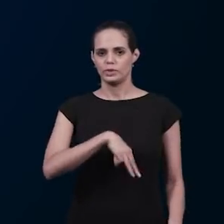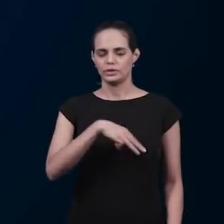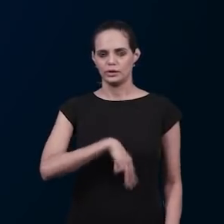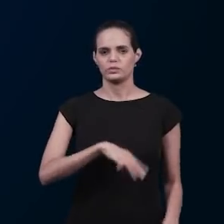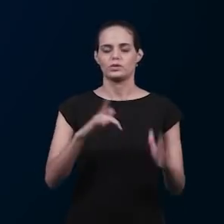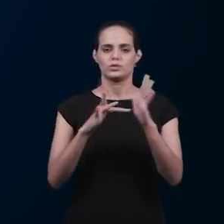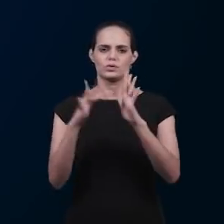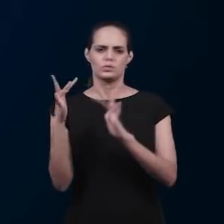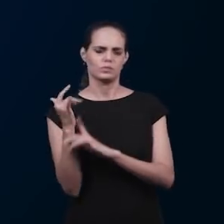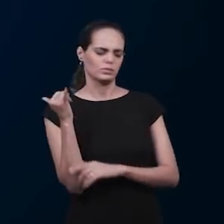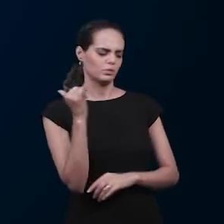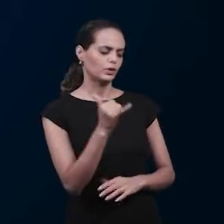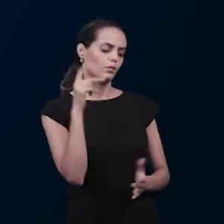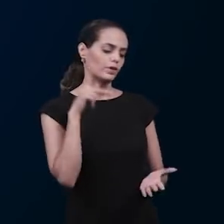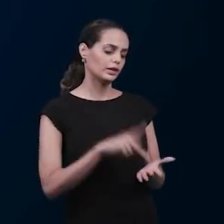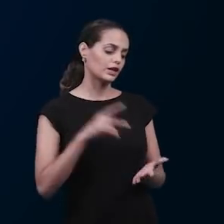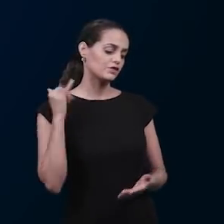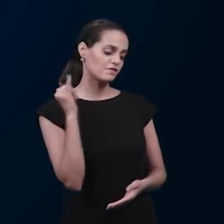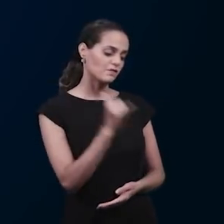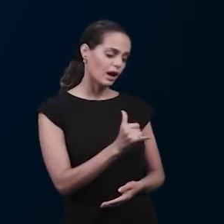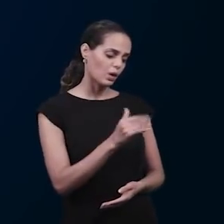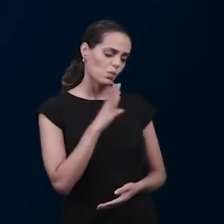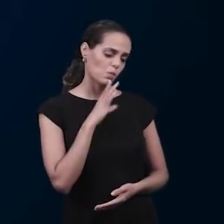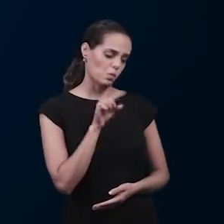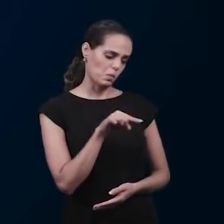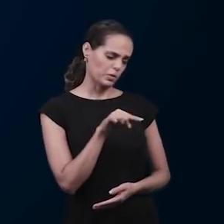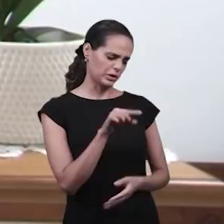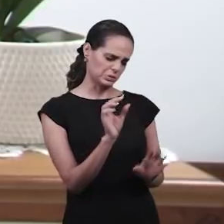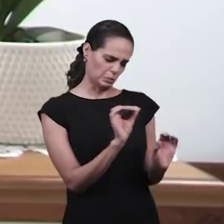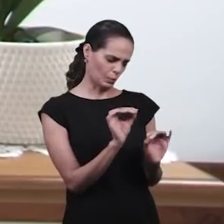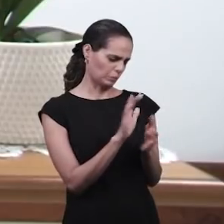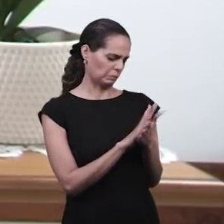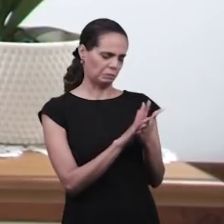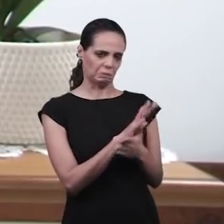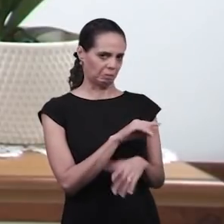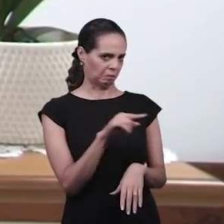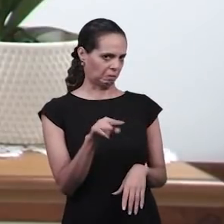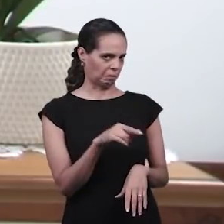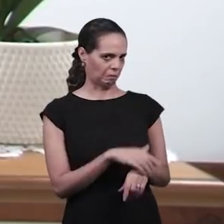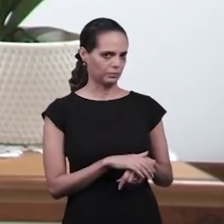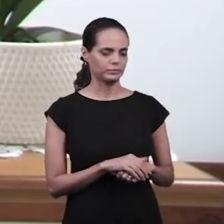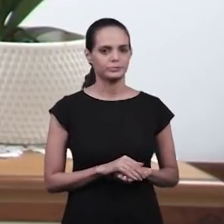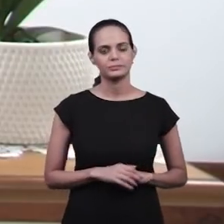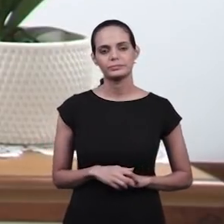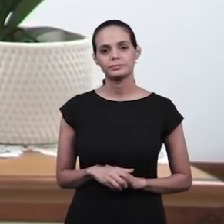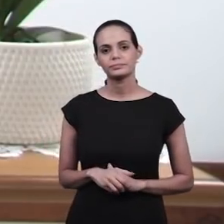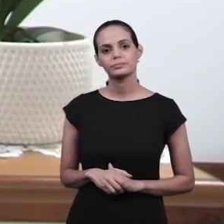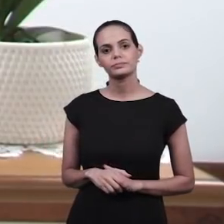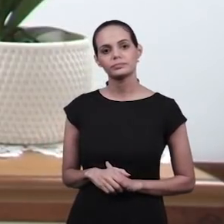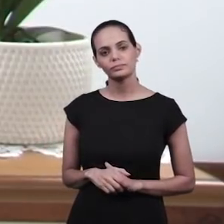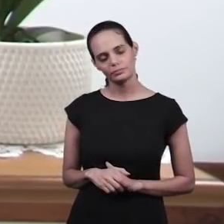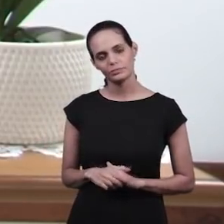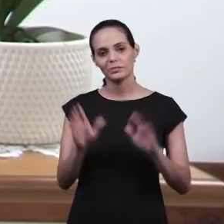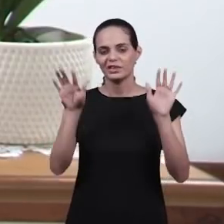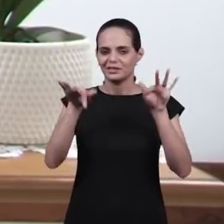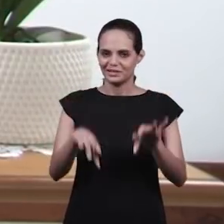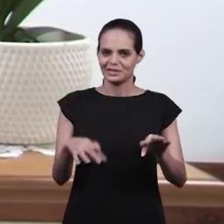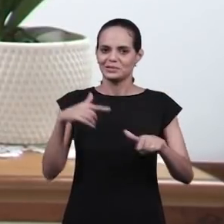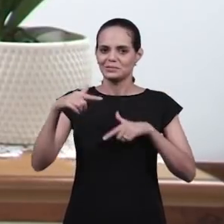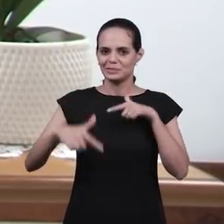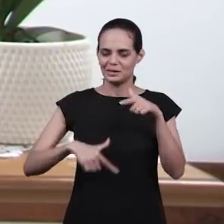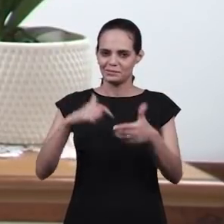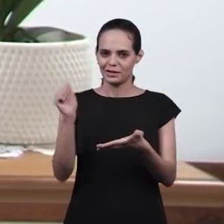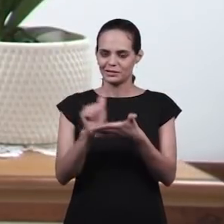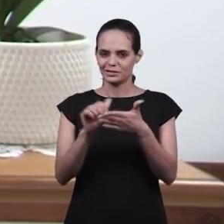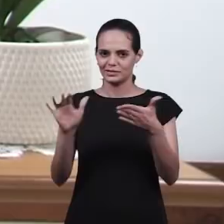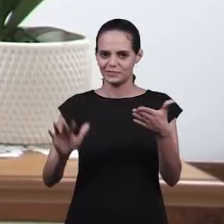respondendo disse: em verdade vos digo que não vos conheço. Louvado seja o nome do Senhor. Estamos terminando então o